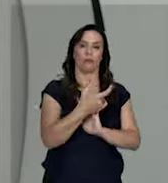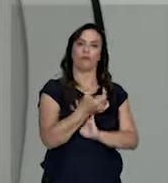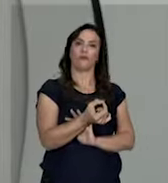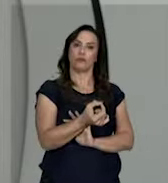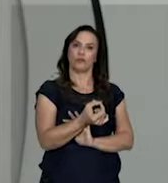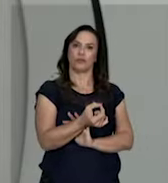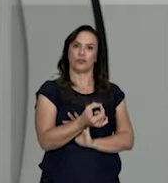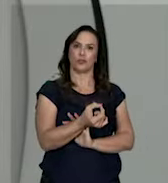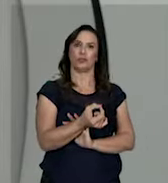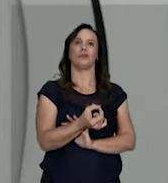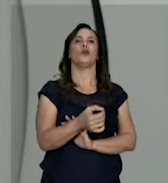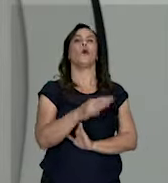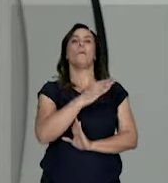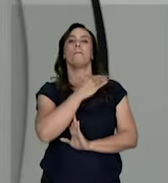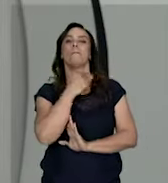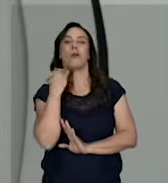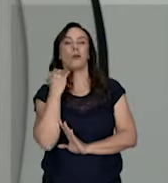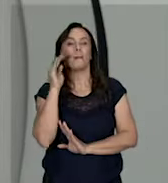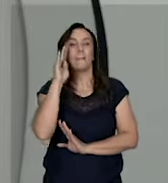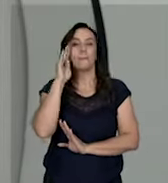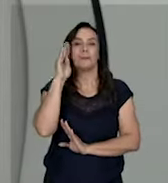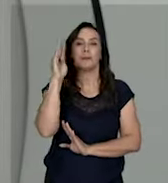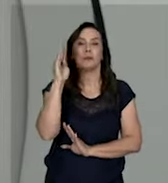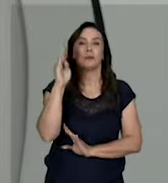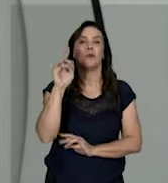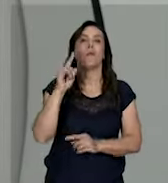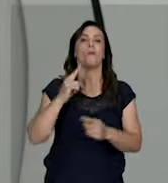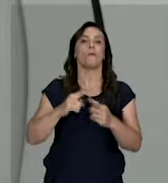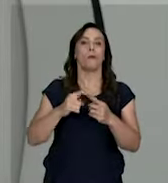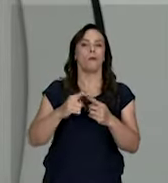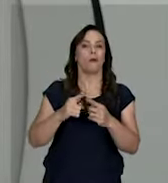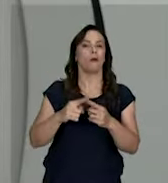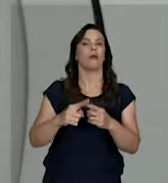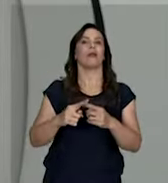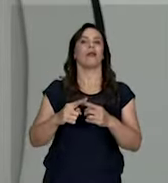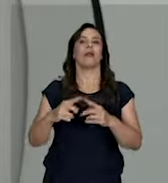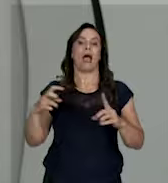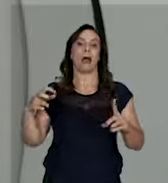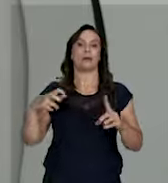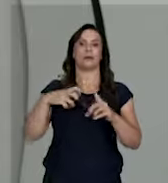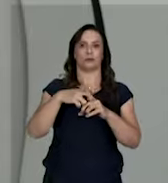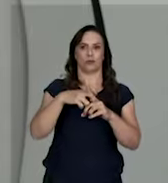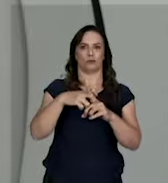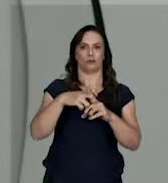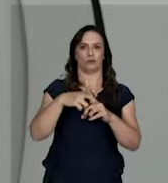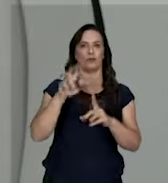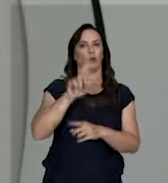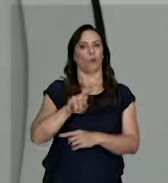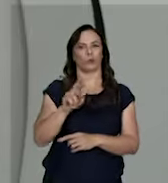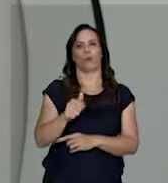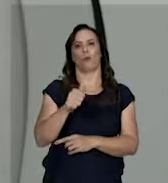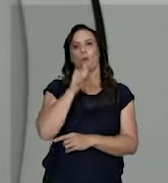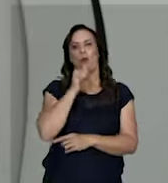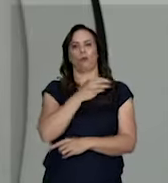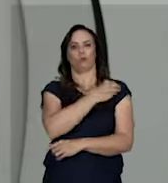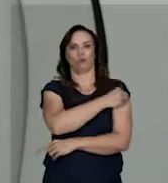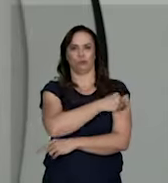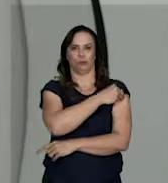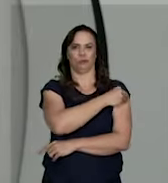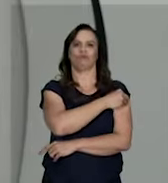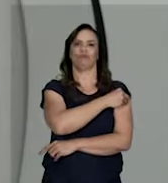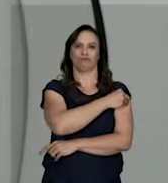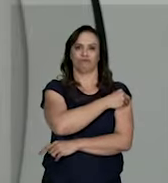são acidentes automobilísticos com o uso de álcool. O álcool, ele altera